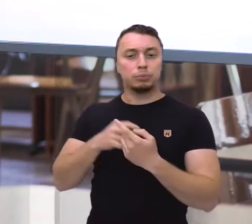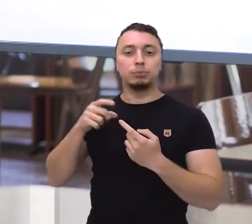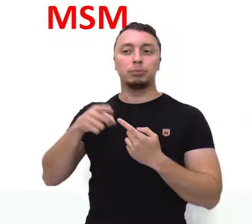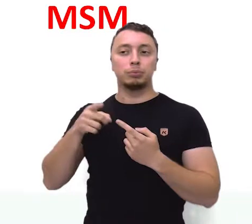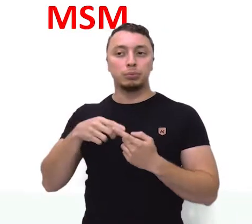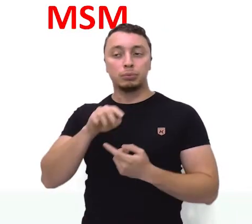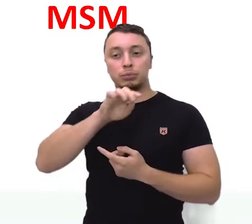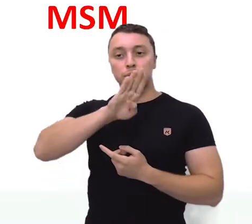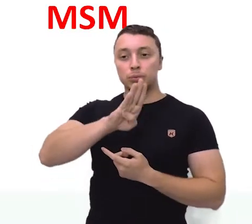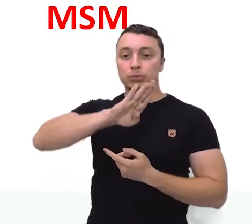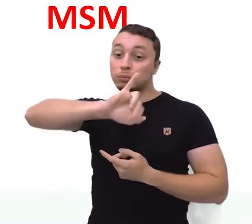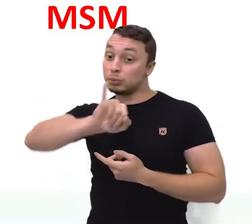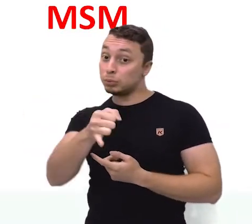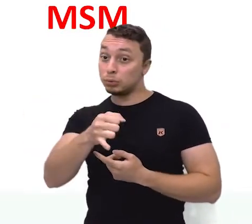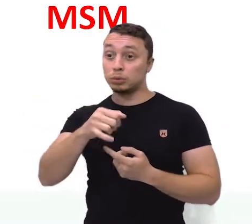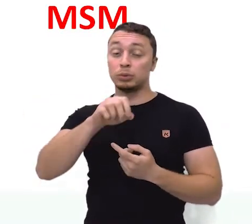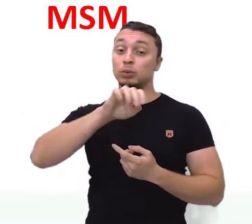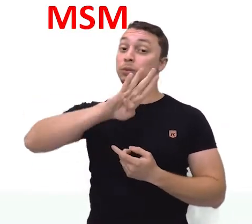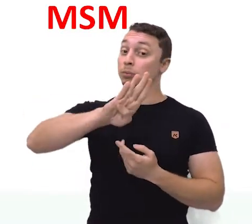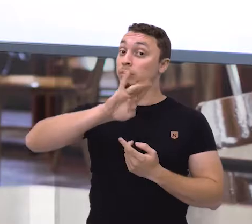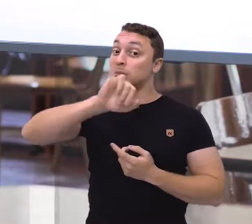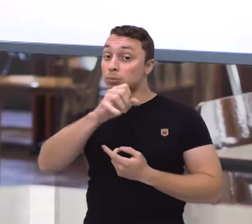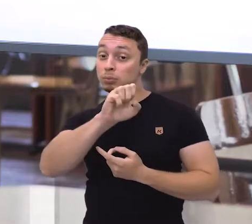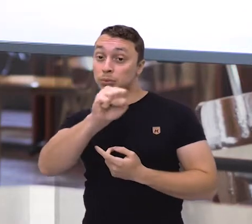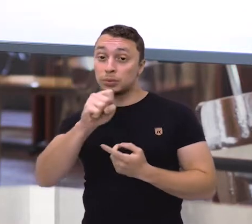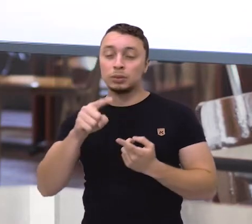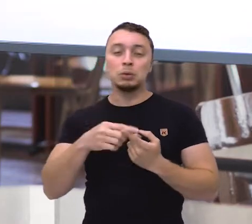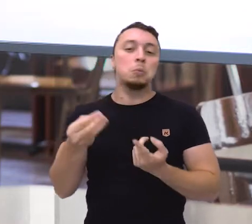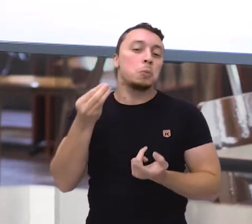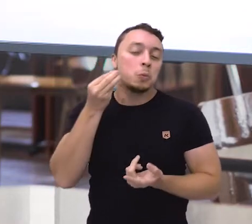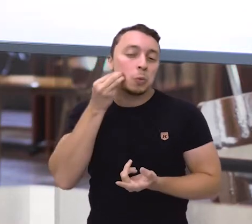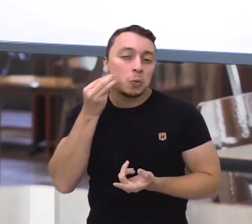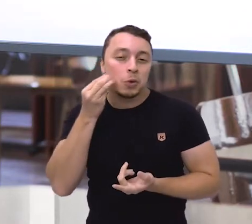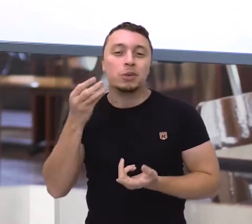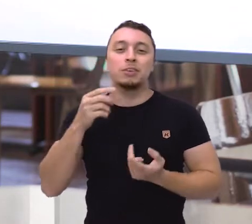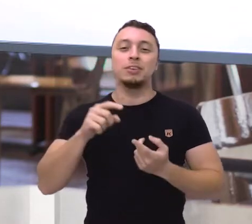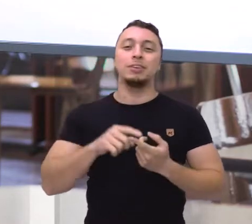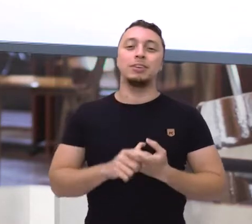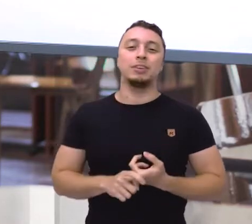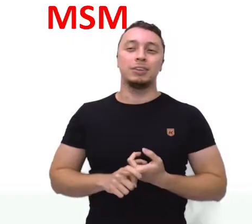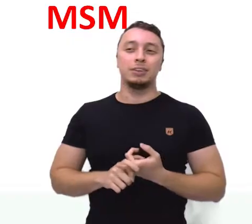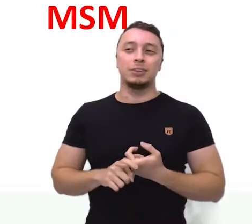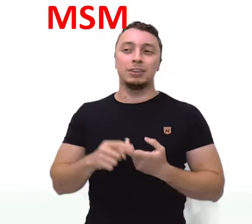temos o BJ, BJS, que significa beijos,